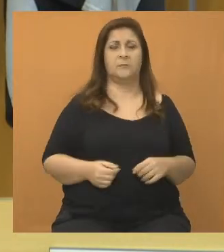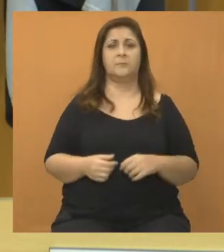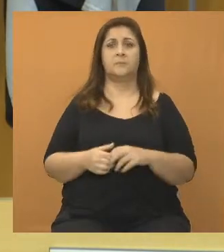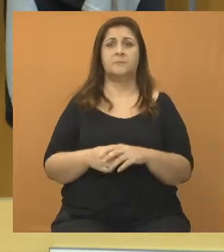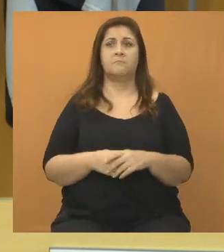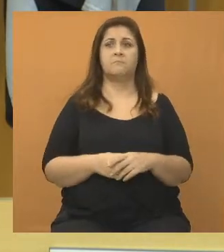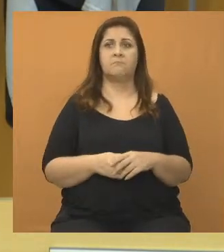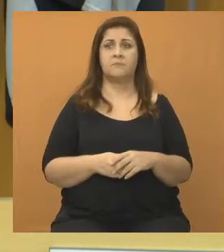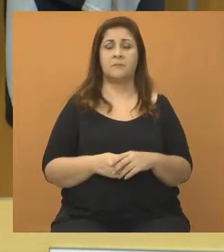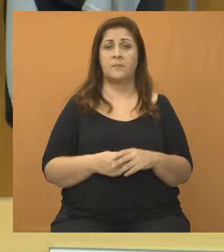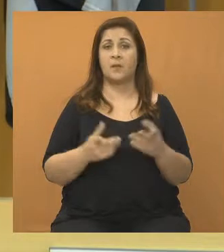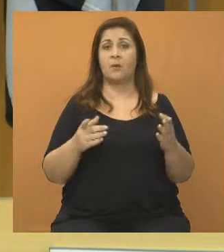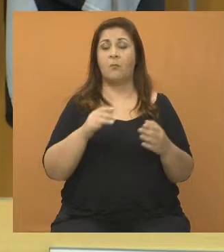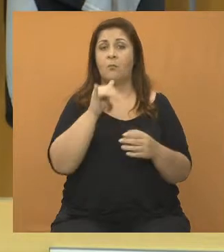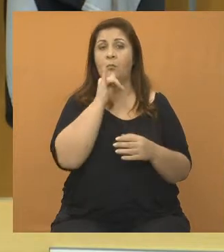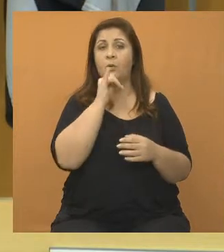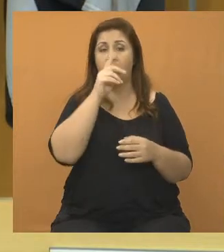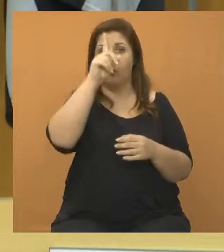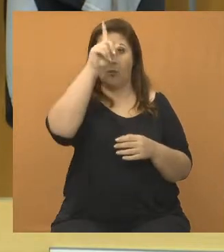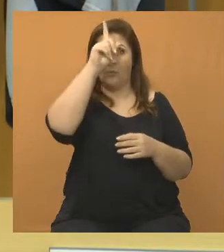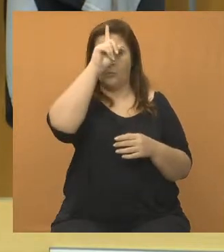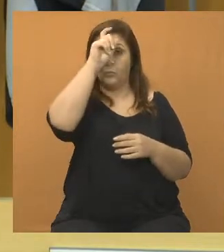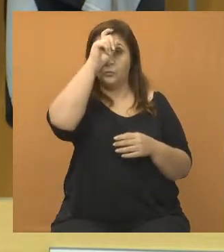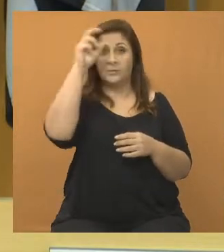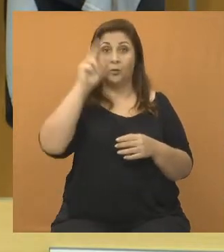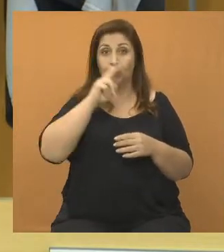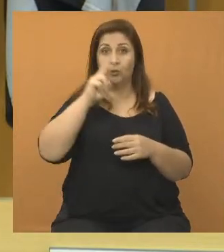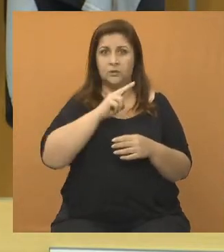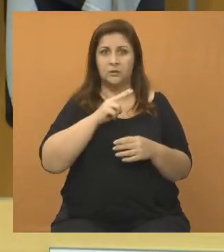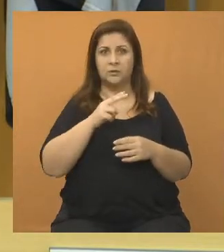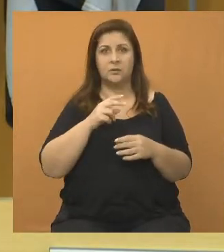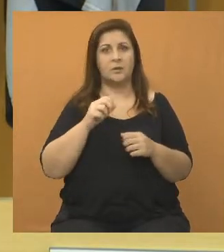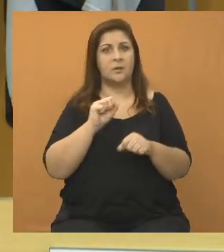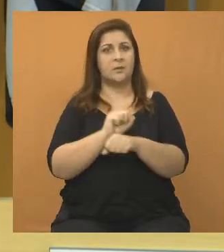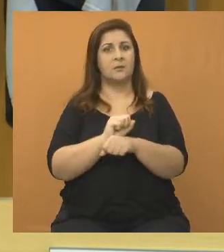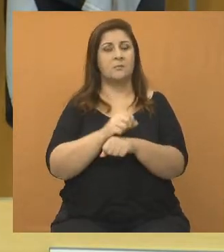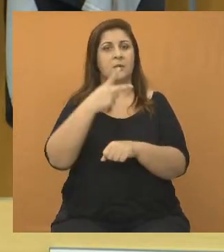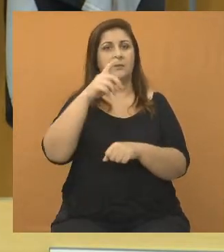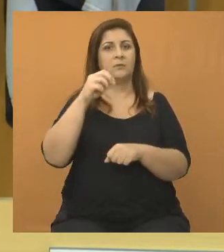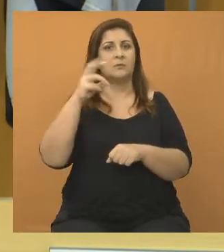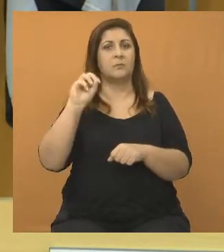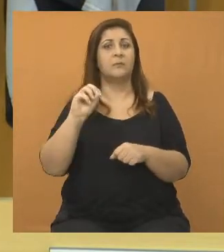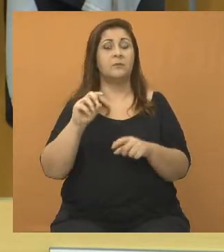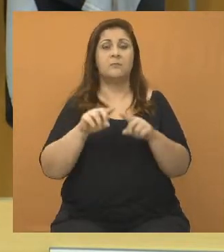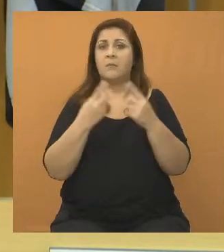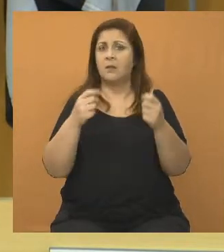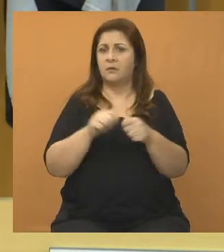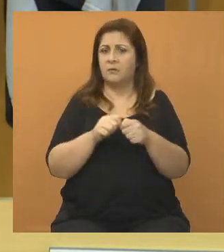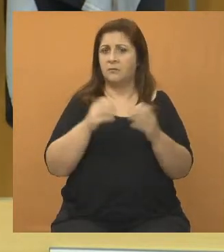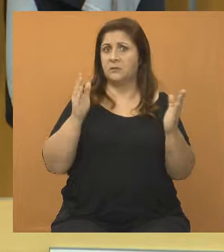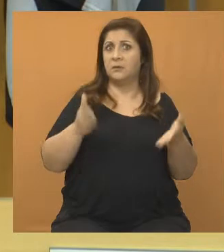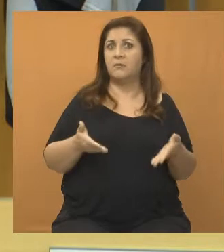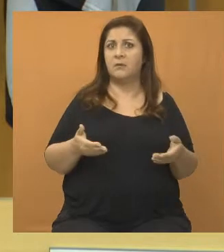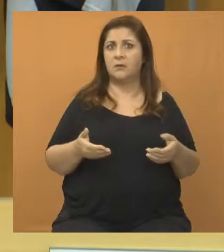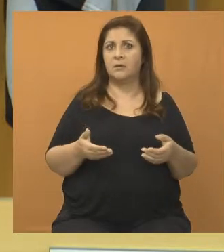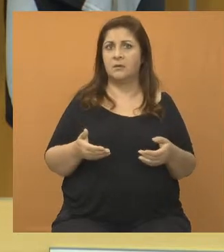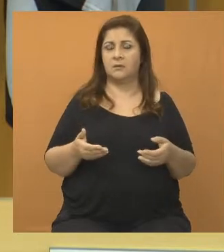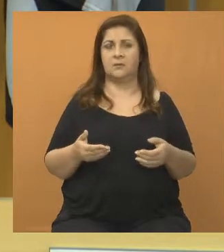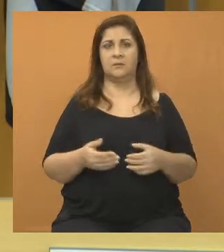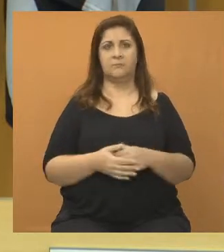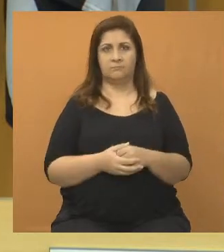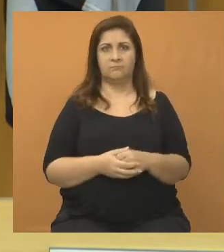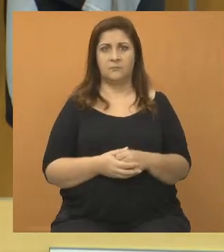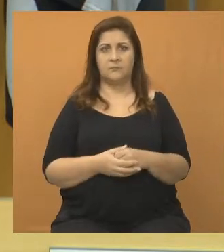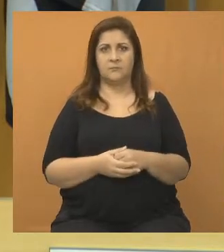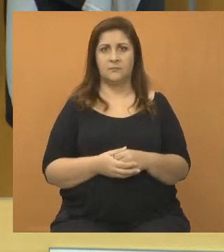pronto-socorro. Era algo que no PPA estava para 2020 e a gente já está 2021 e a gente